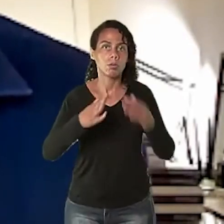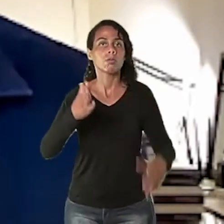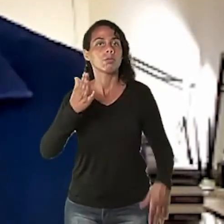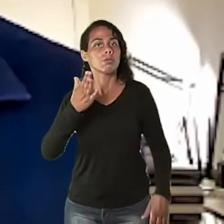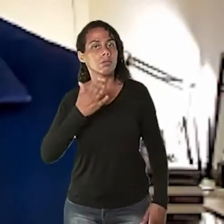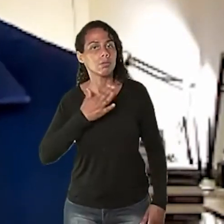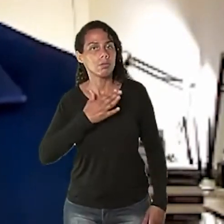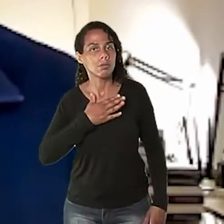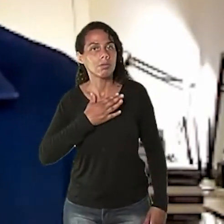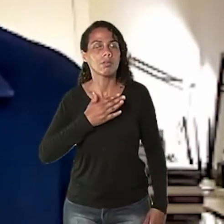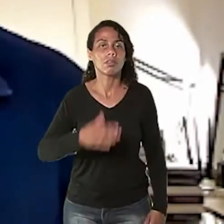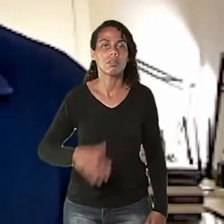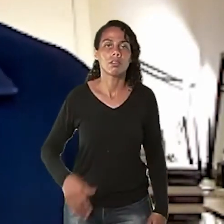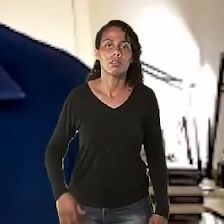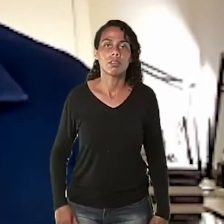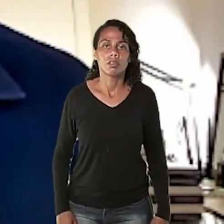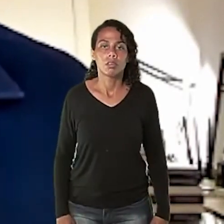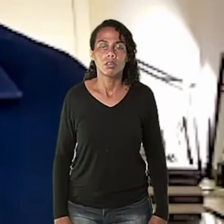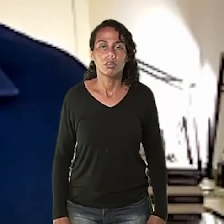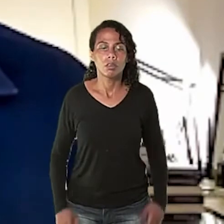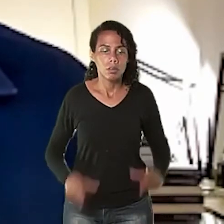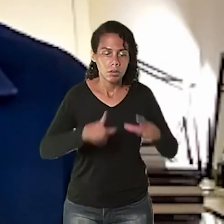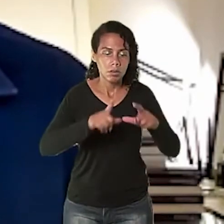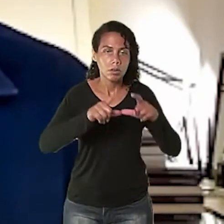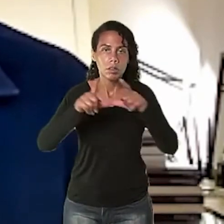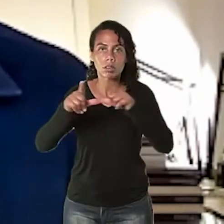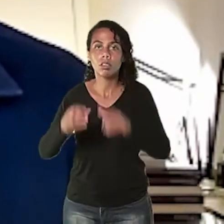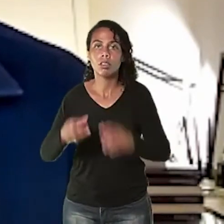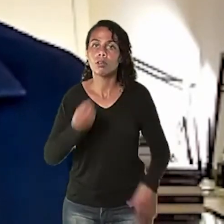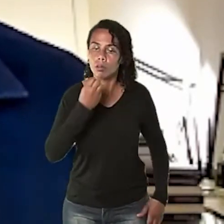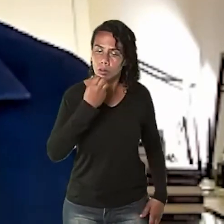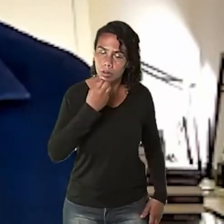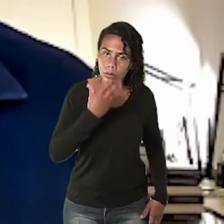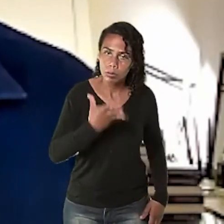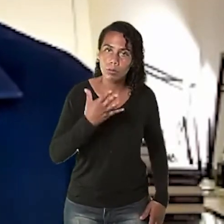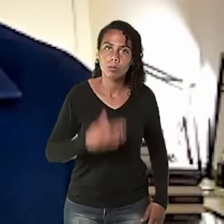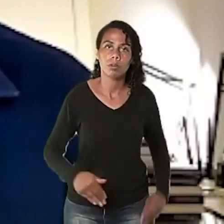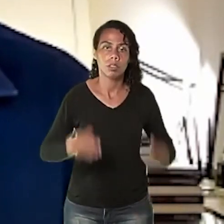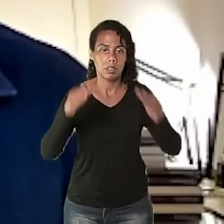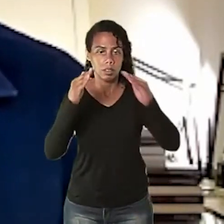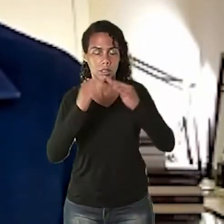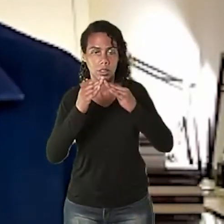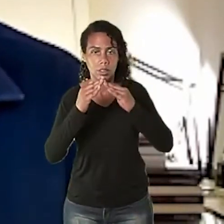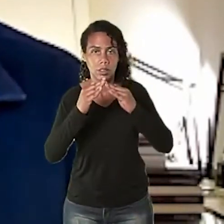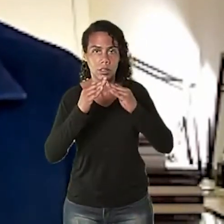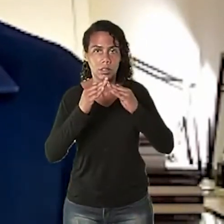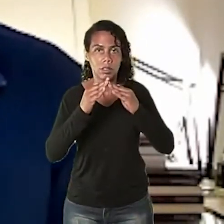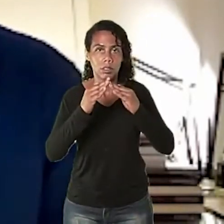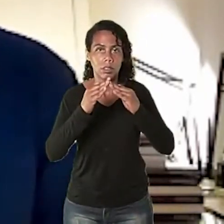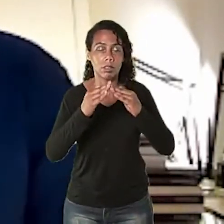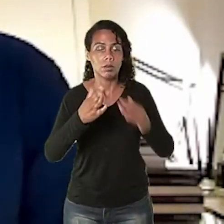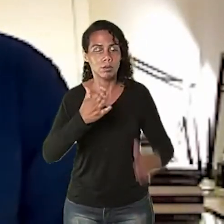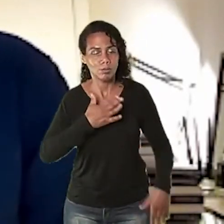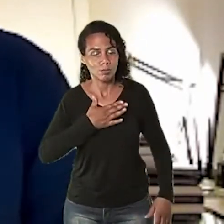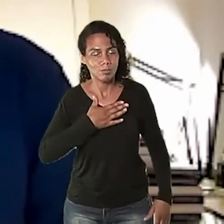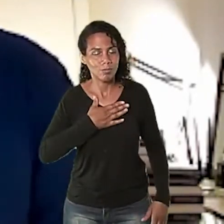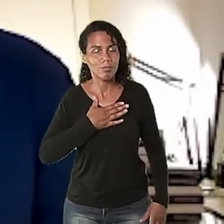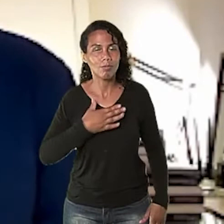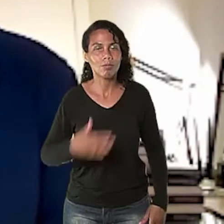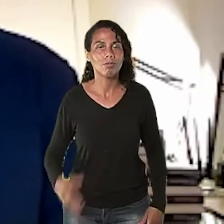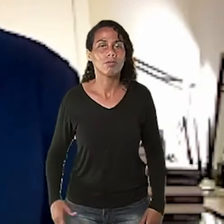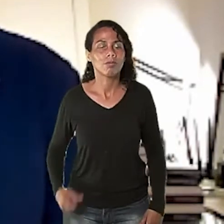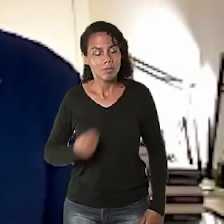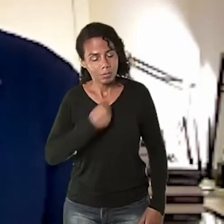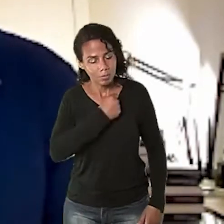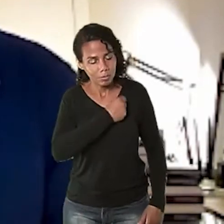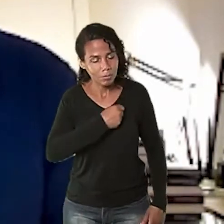um bom vivant kamikaze, muito além das fronteiras físicas e emocionais, longas e exóticas temporadas do exterior. E é exatamente isso que o livro